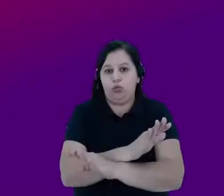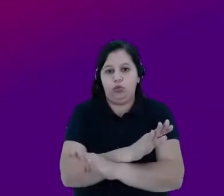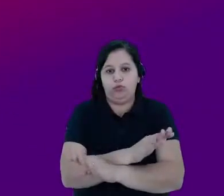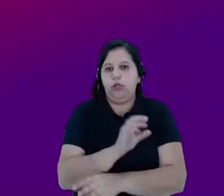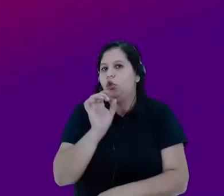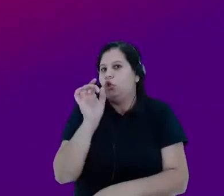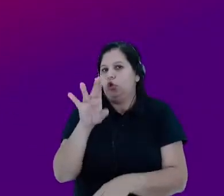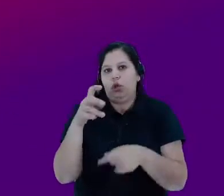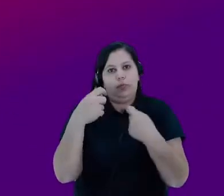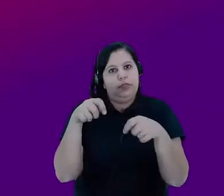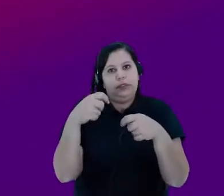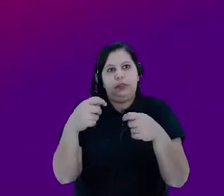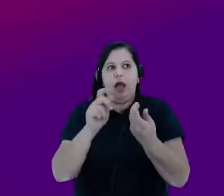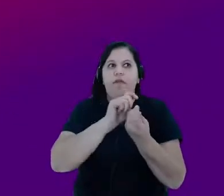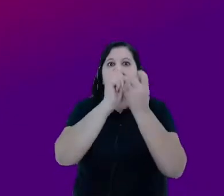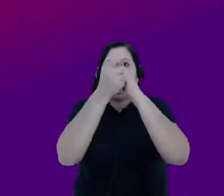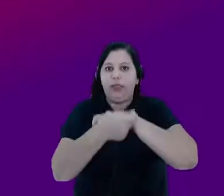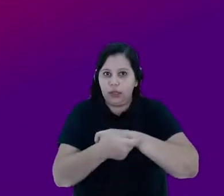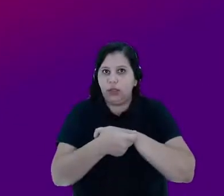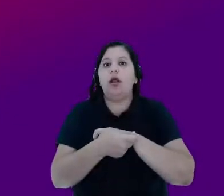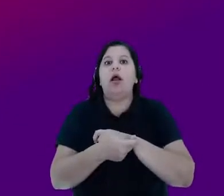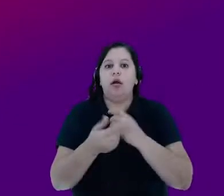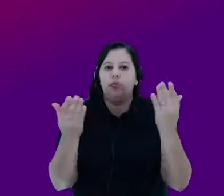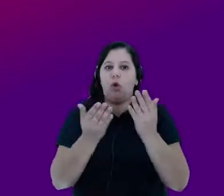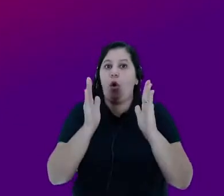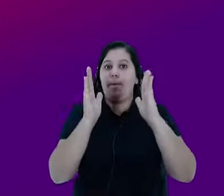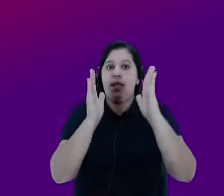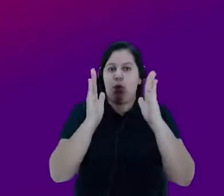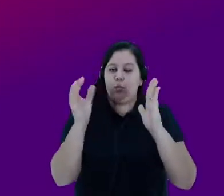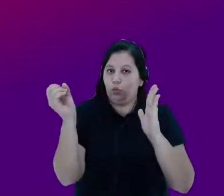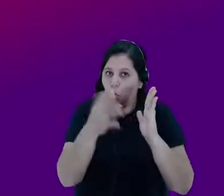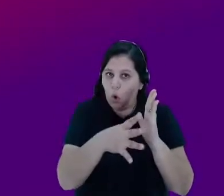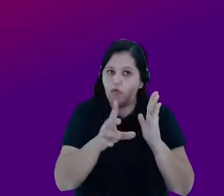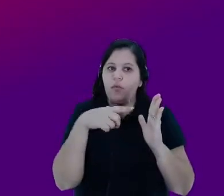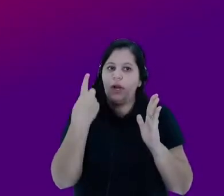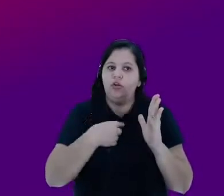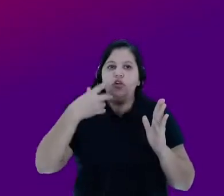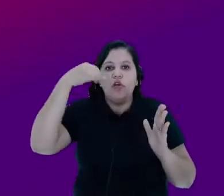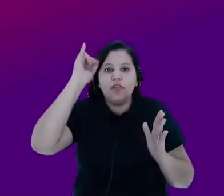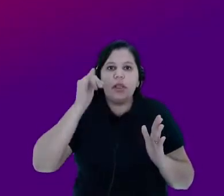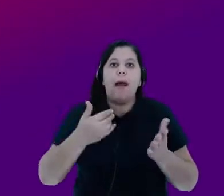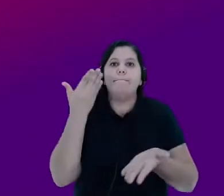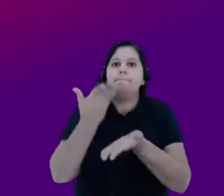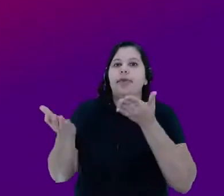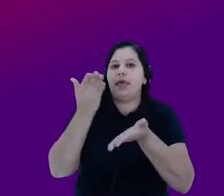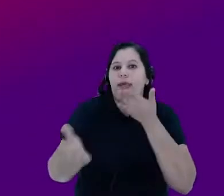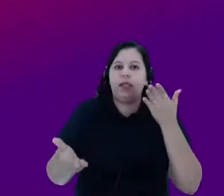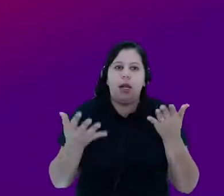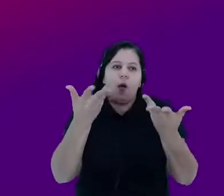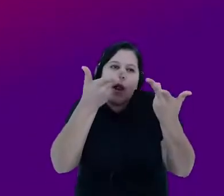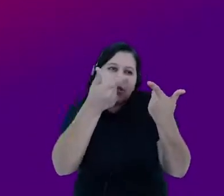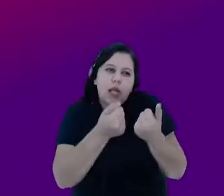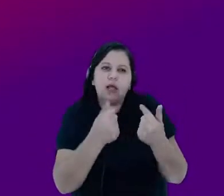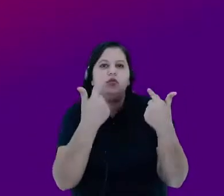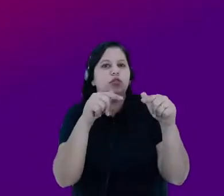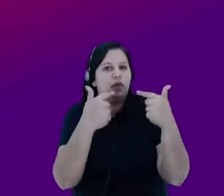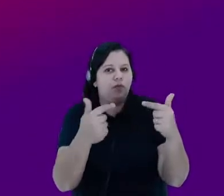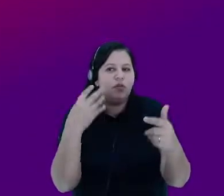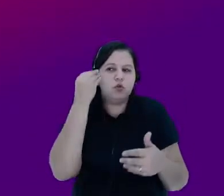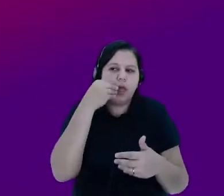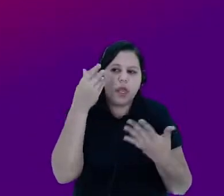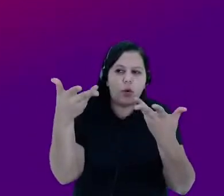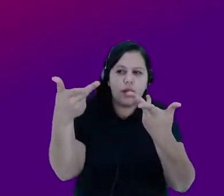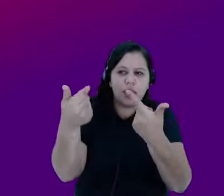essa nova realidade, e aquelas que não tinham, implantar, para que a gente não tivesse perda na qualidade do serviço, na qualidade da experiência,